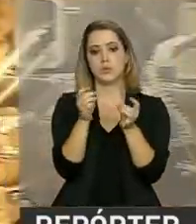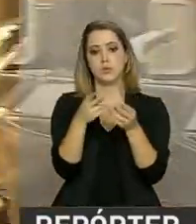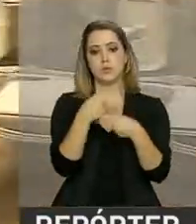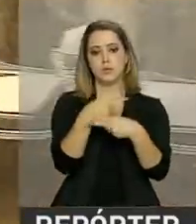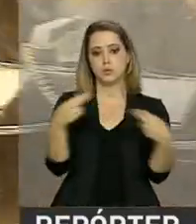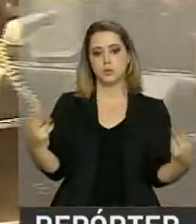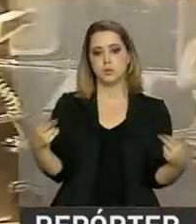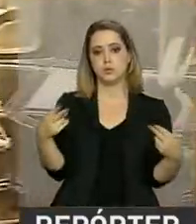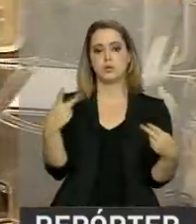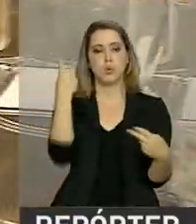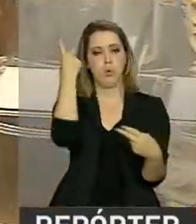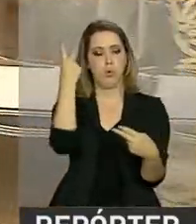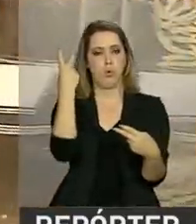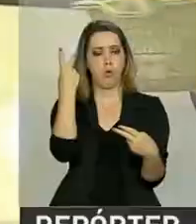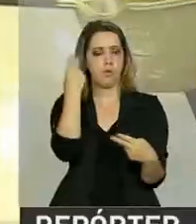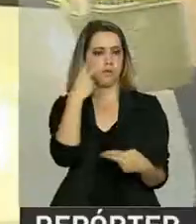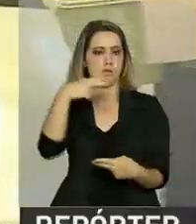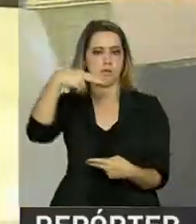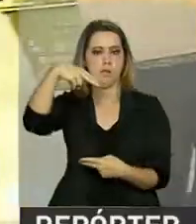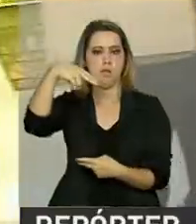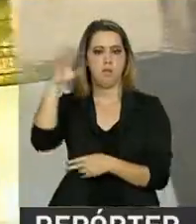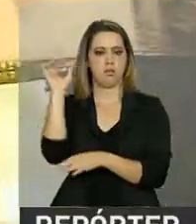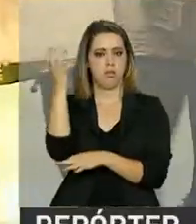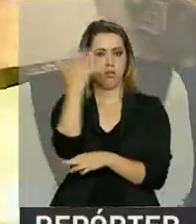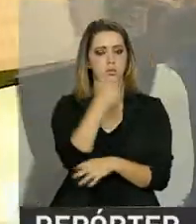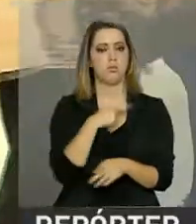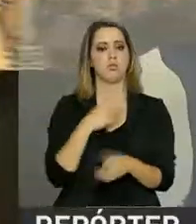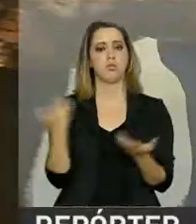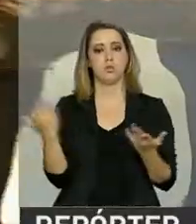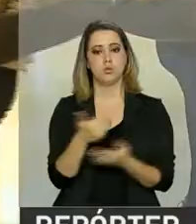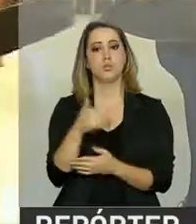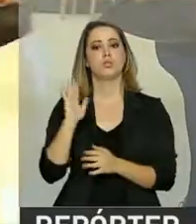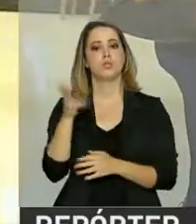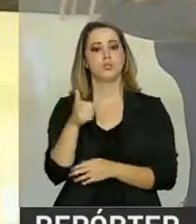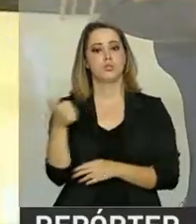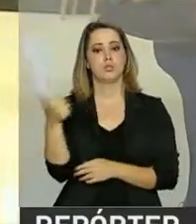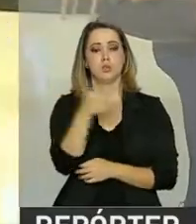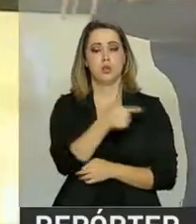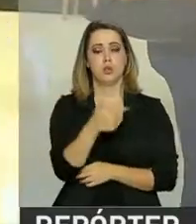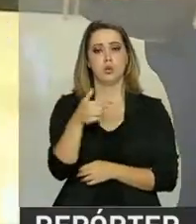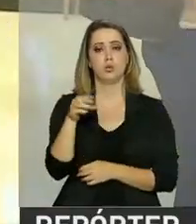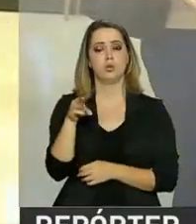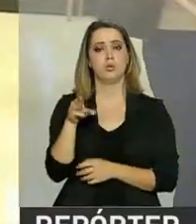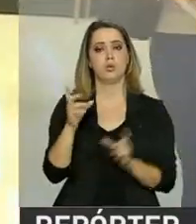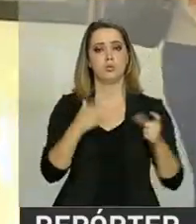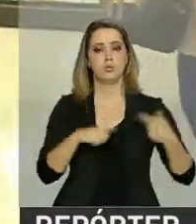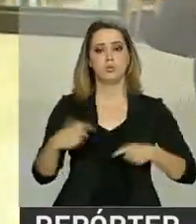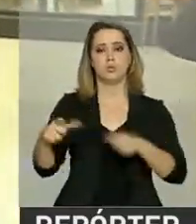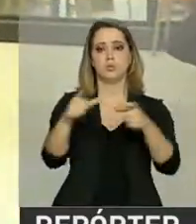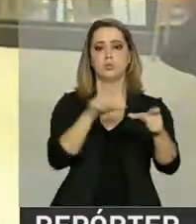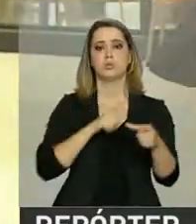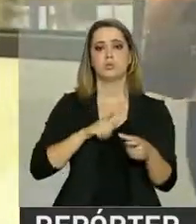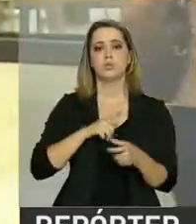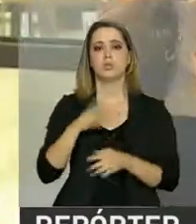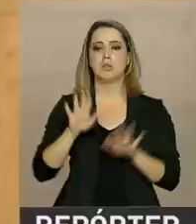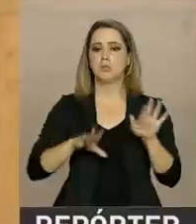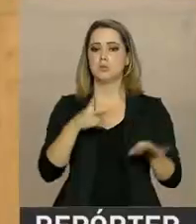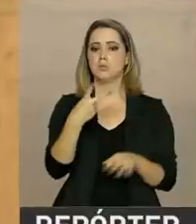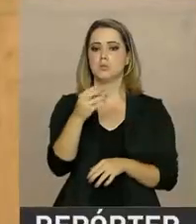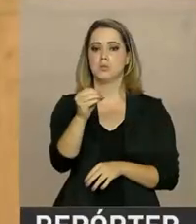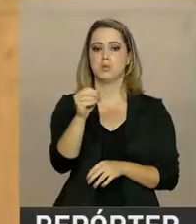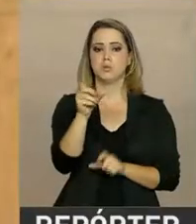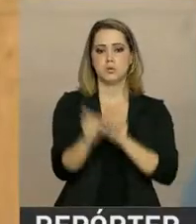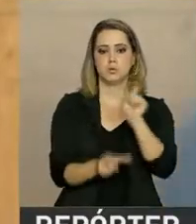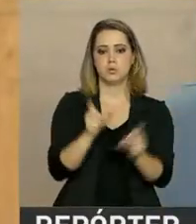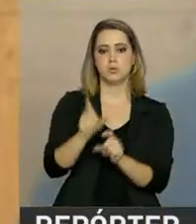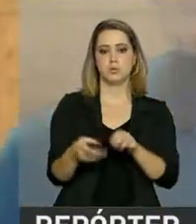e suplementos esportivos. Hoje já são 12 lojas no Distrito Federal que empregam cerca de 200 pessoas.